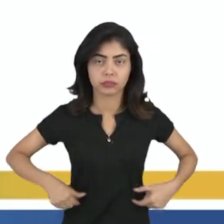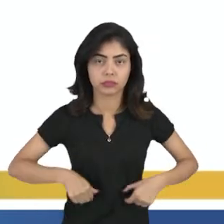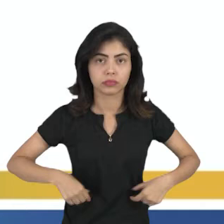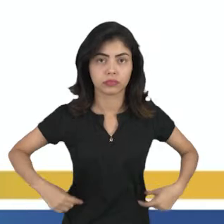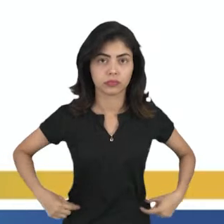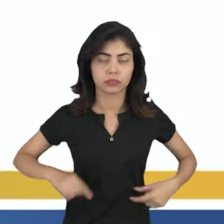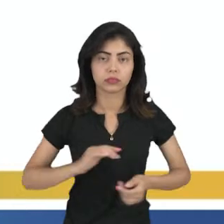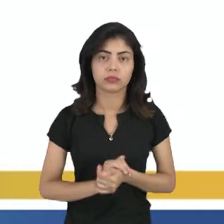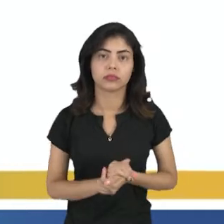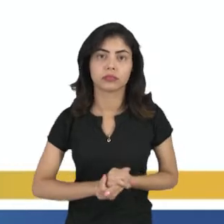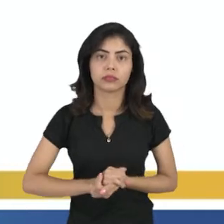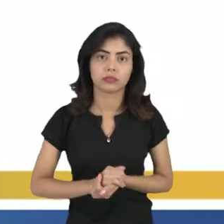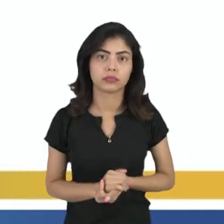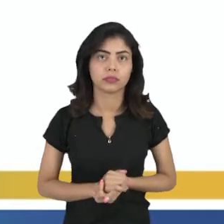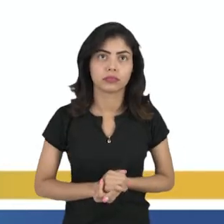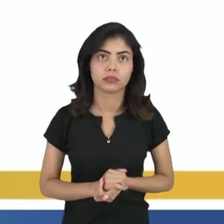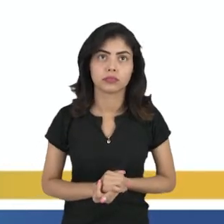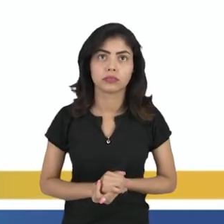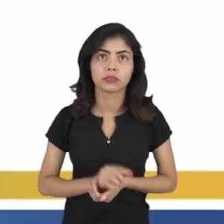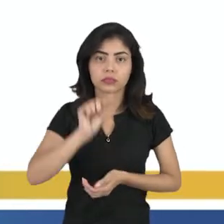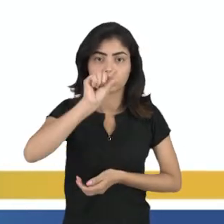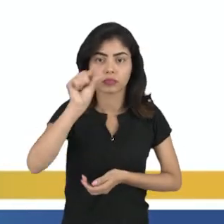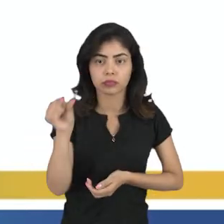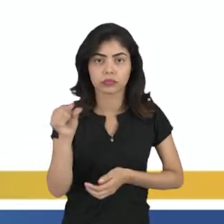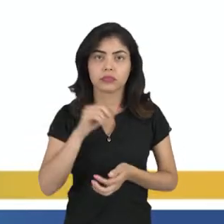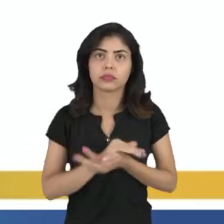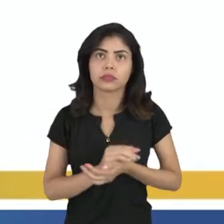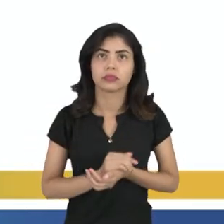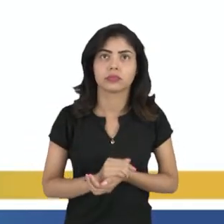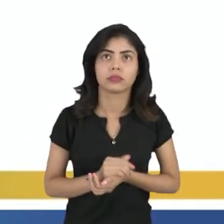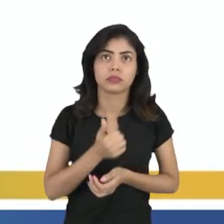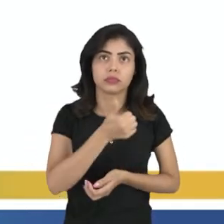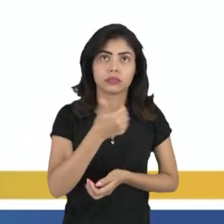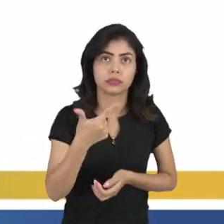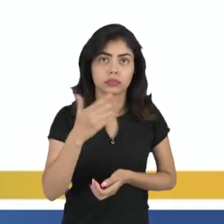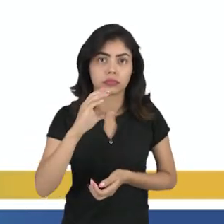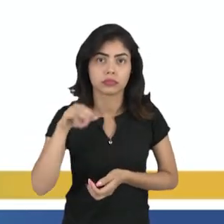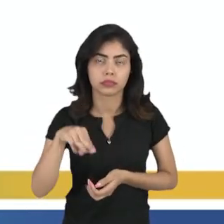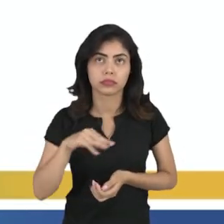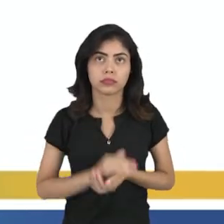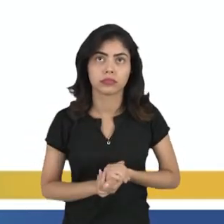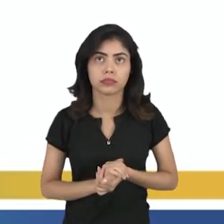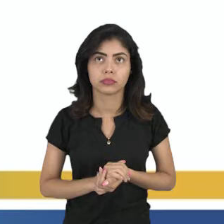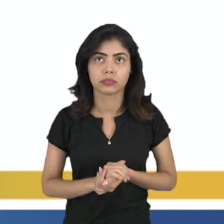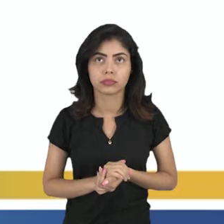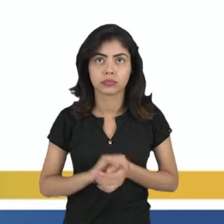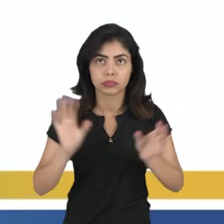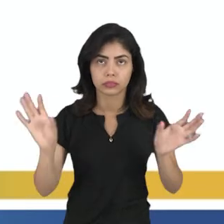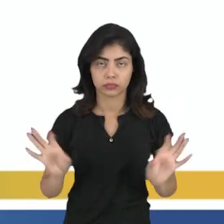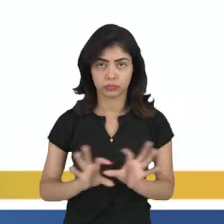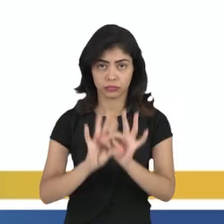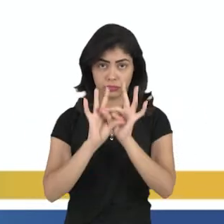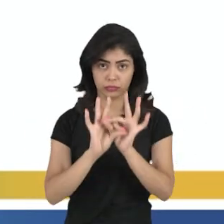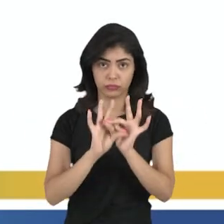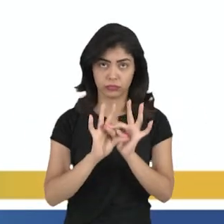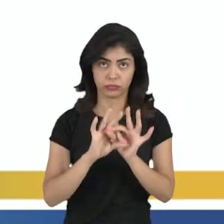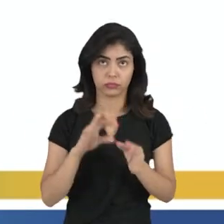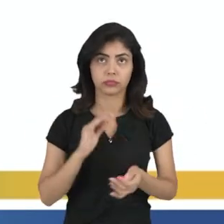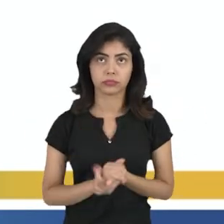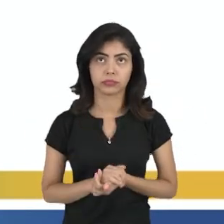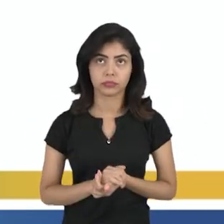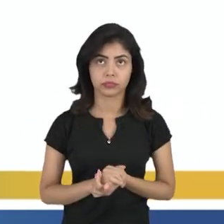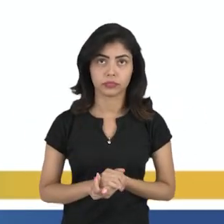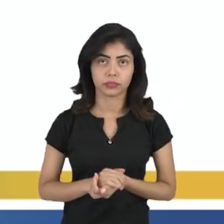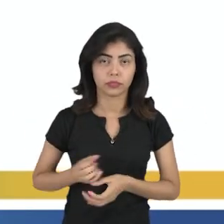tubas uterinas, elas são tubos aí com cerca de 12 centímetros e que vão fazer uma certa